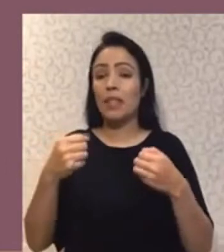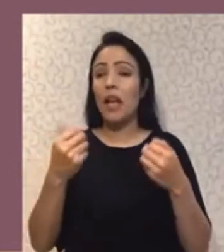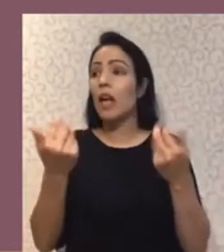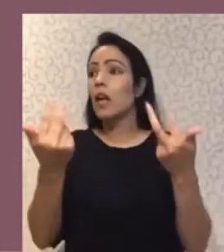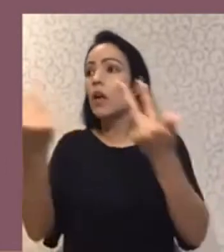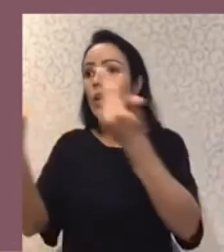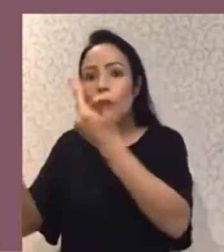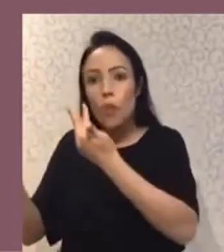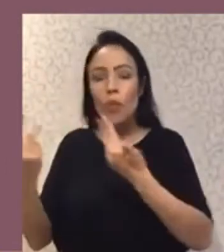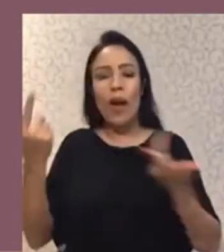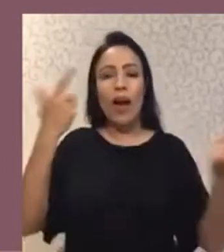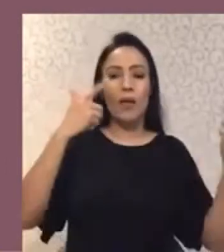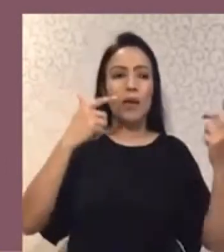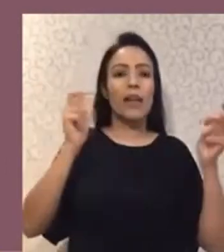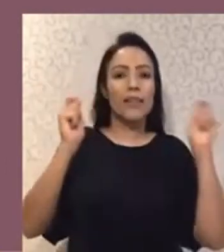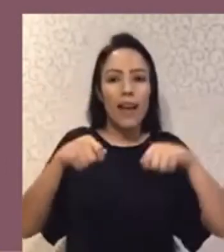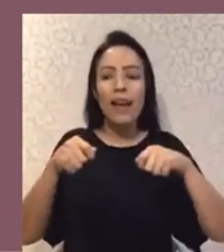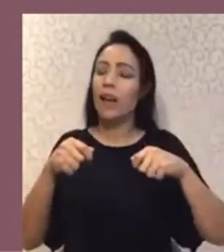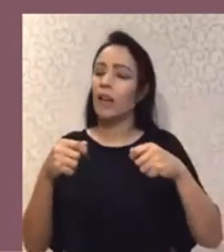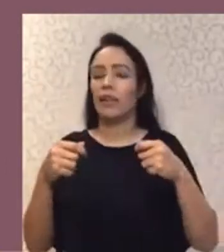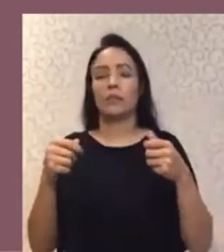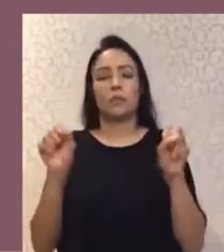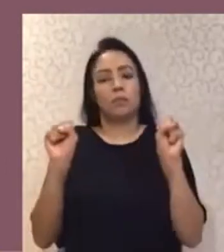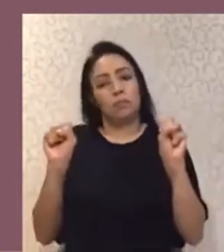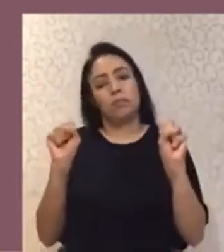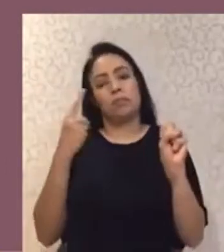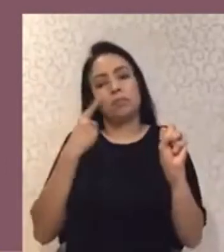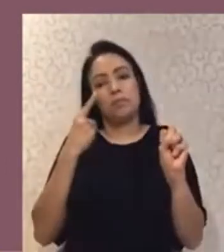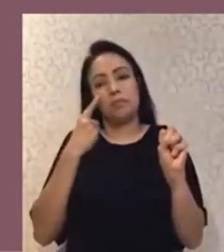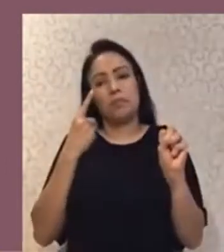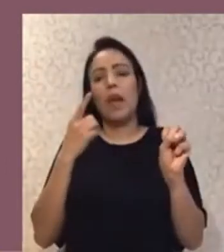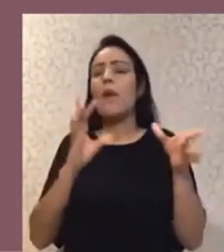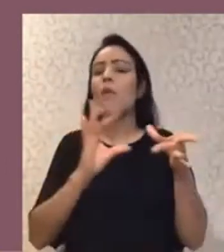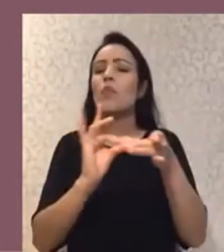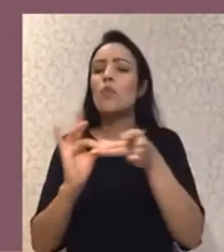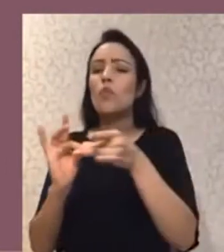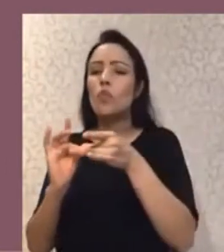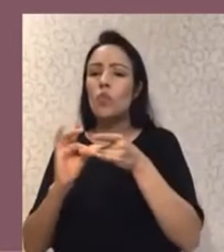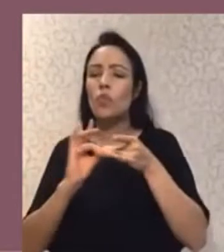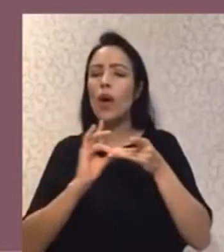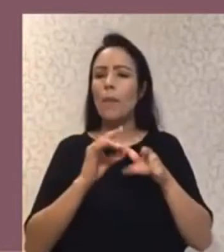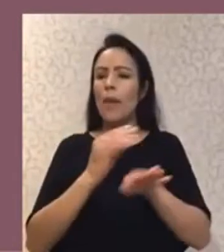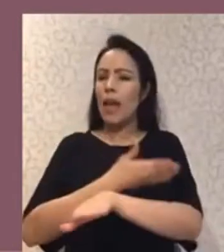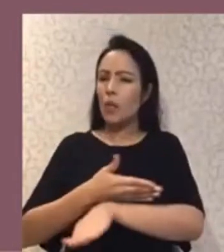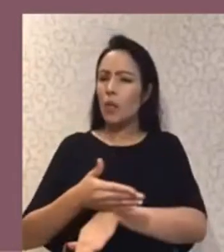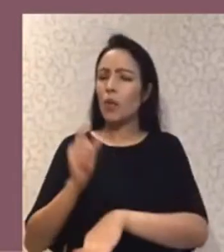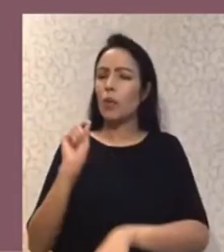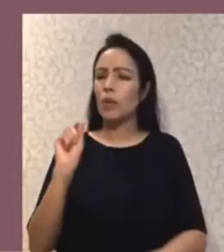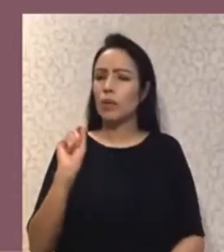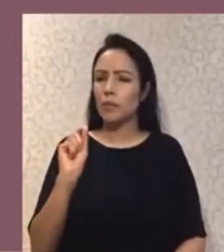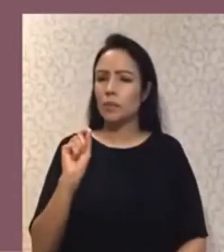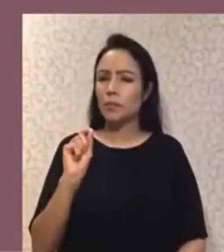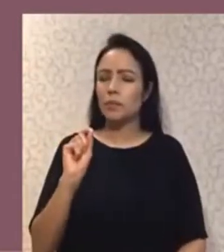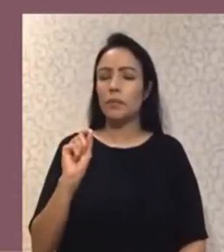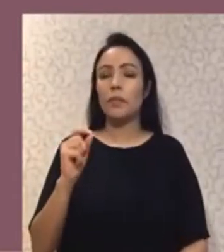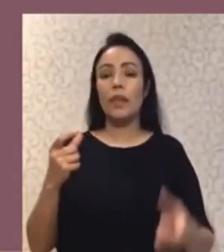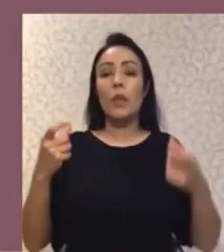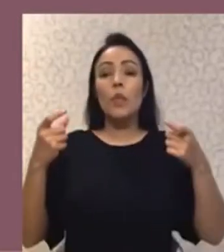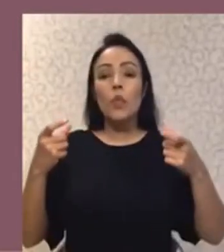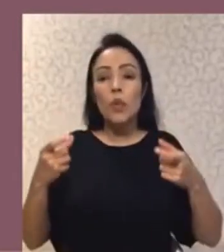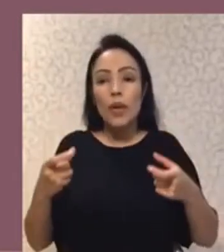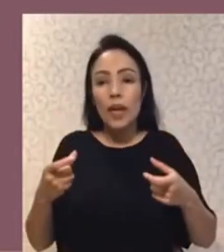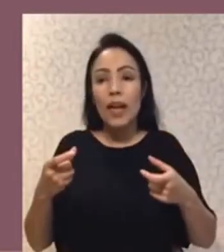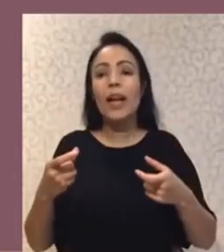que acontece com a branquitude se articular tão bem com a ideia do mérito, né? A branquitude é um lugar de